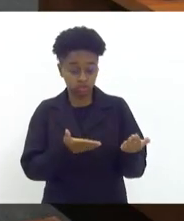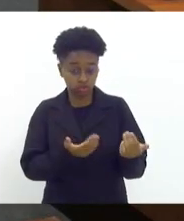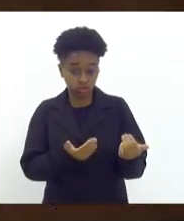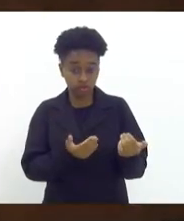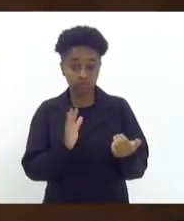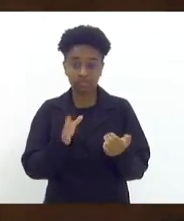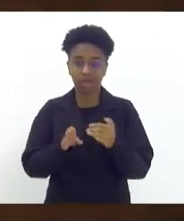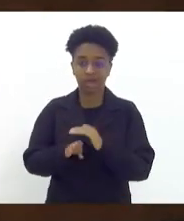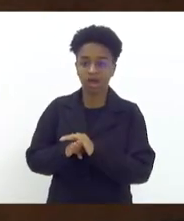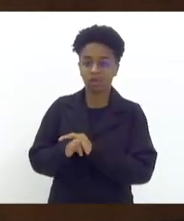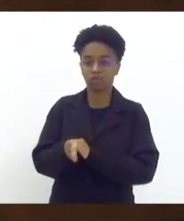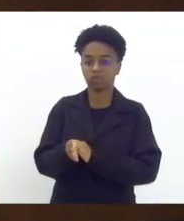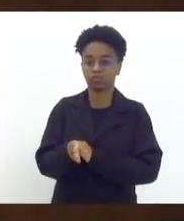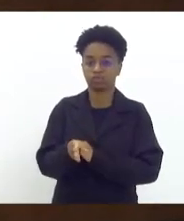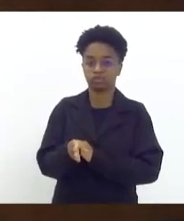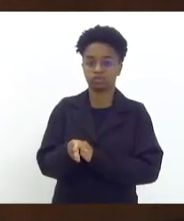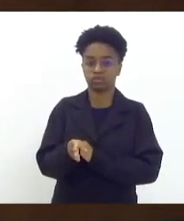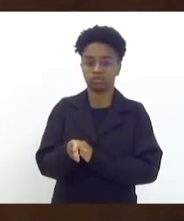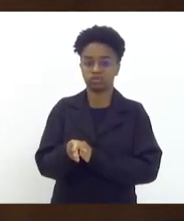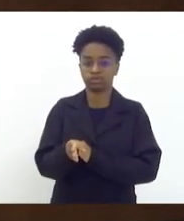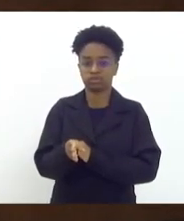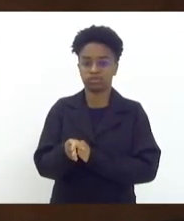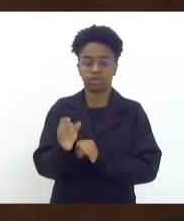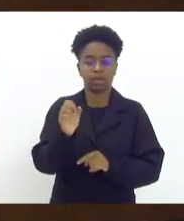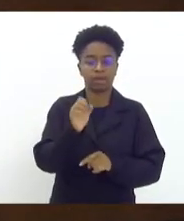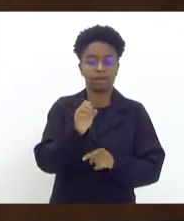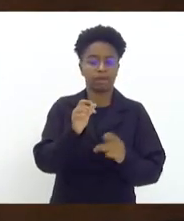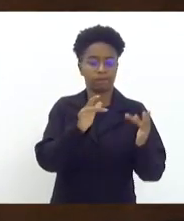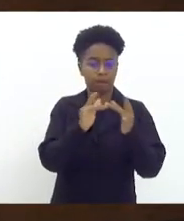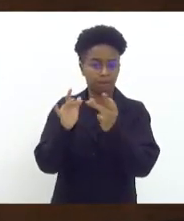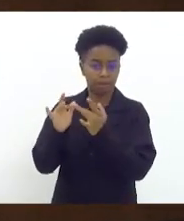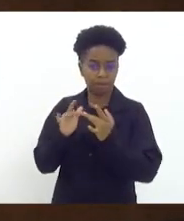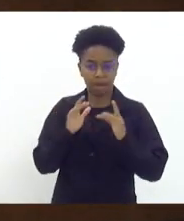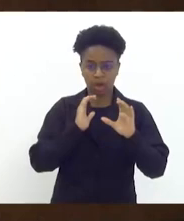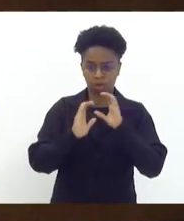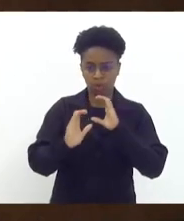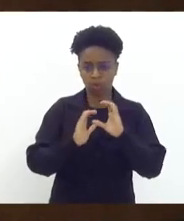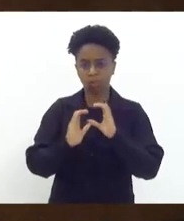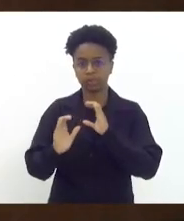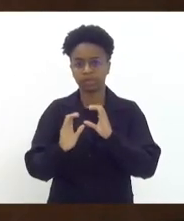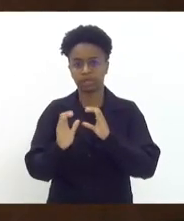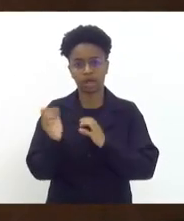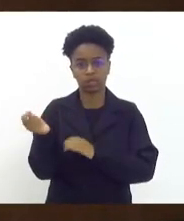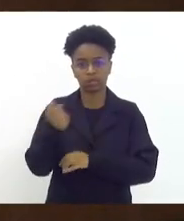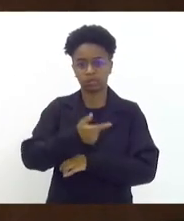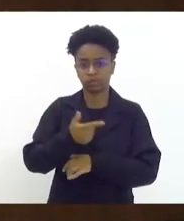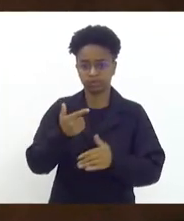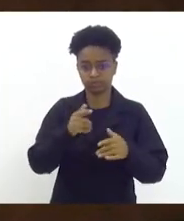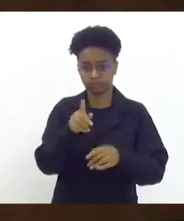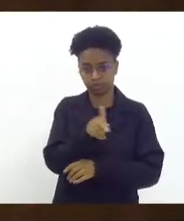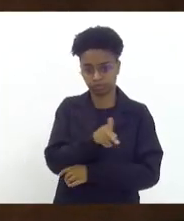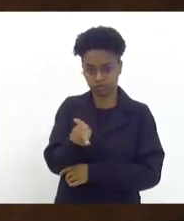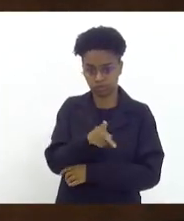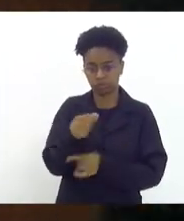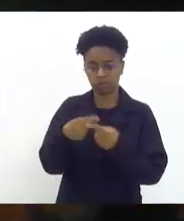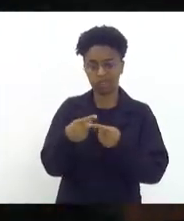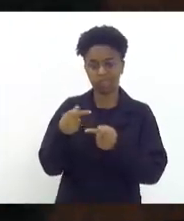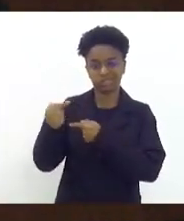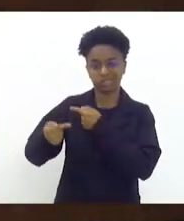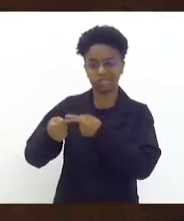mais acostumados a entrar nas redes e se comunicar do que os professores de Outra Geração